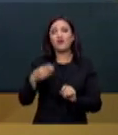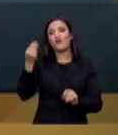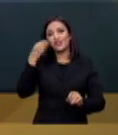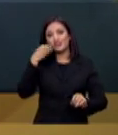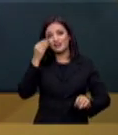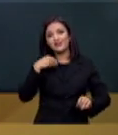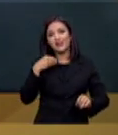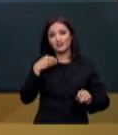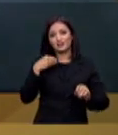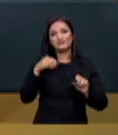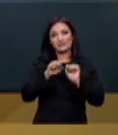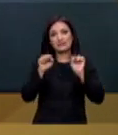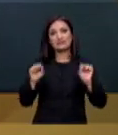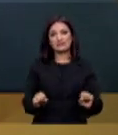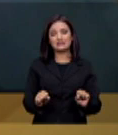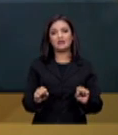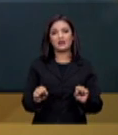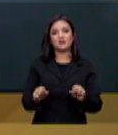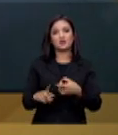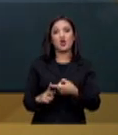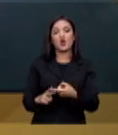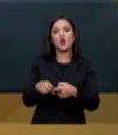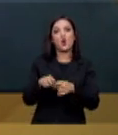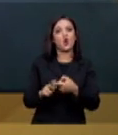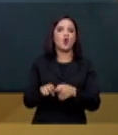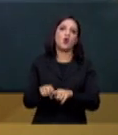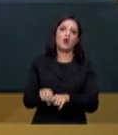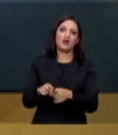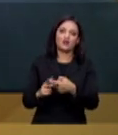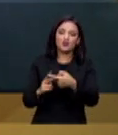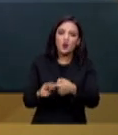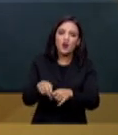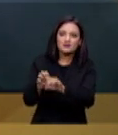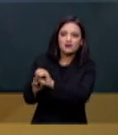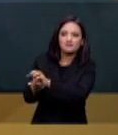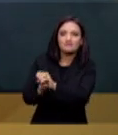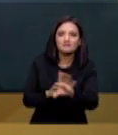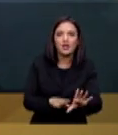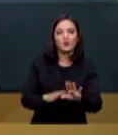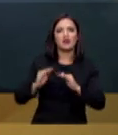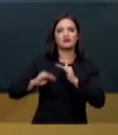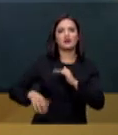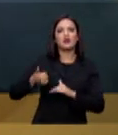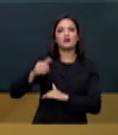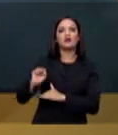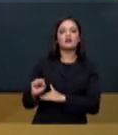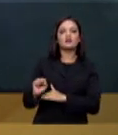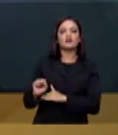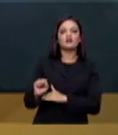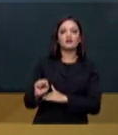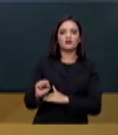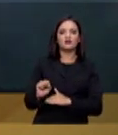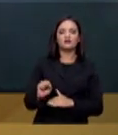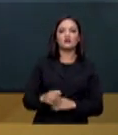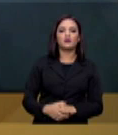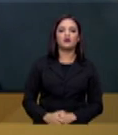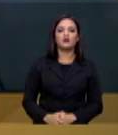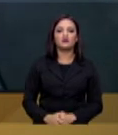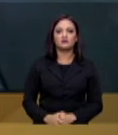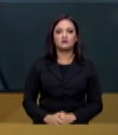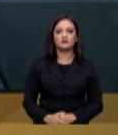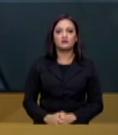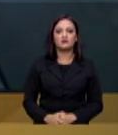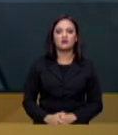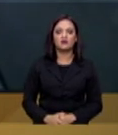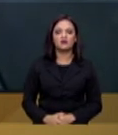Então, continuam ao ver do Ministério Público presentes todas as inconstitucionalidades de origem. E